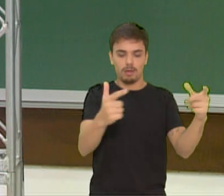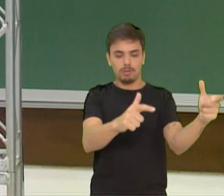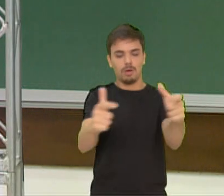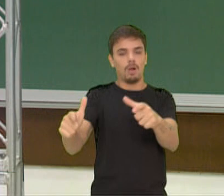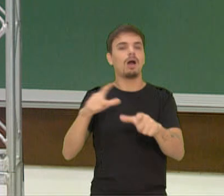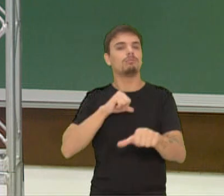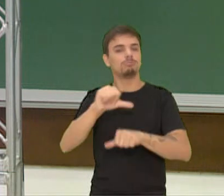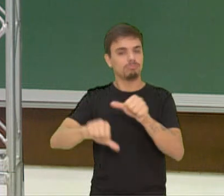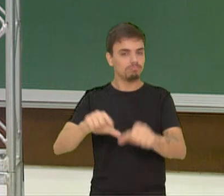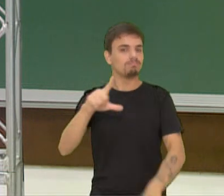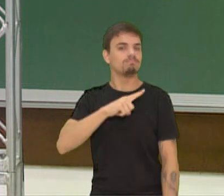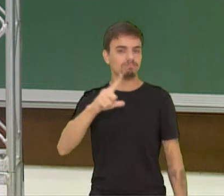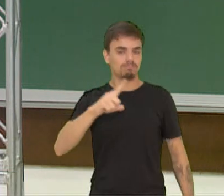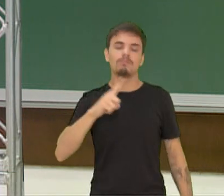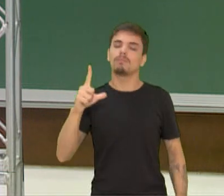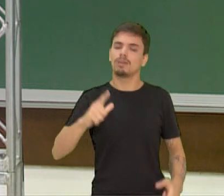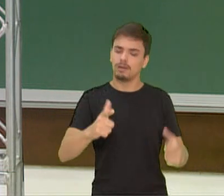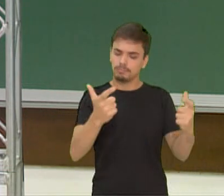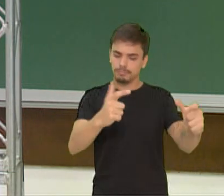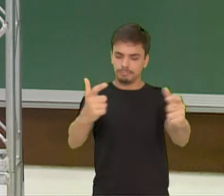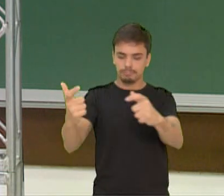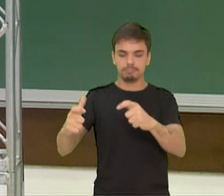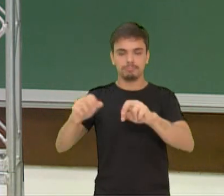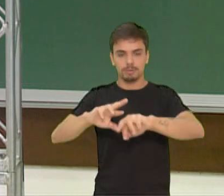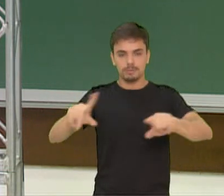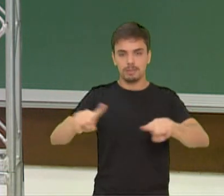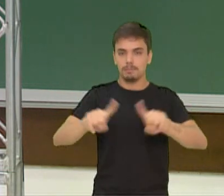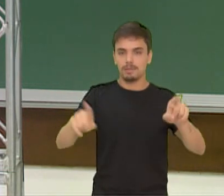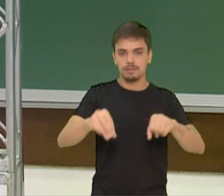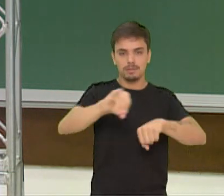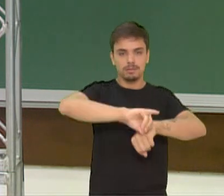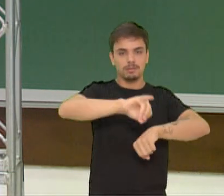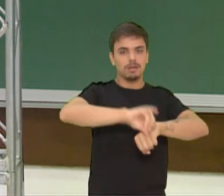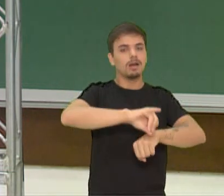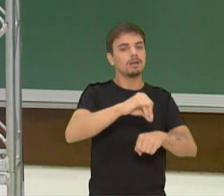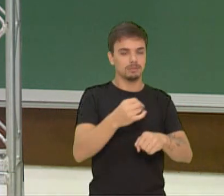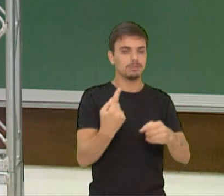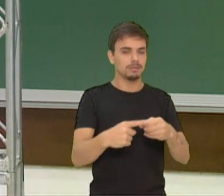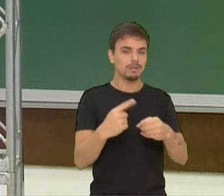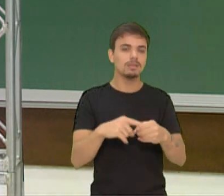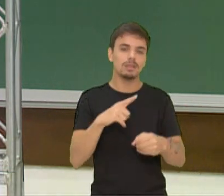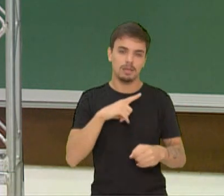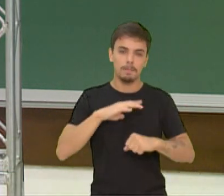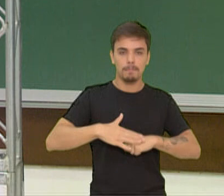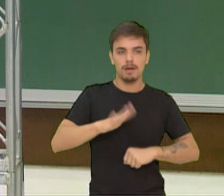temos vários lugares, né? Mas nas cidades grandes, assim, muito mais.